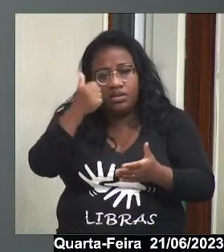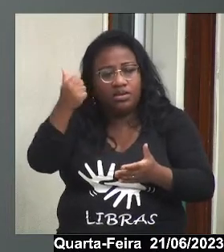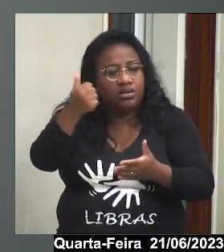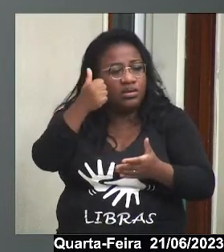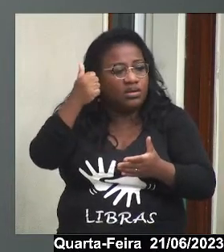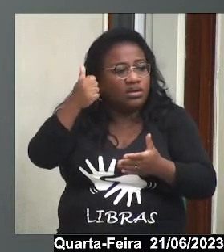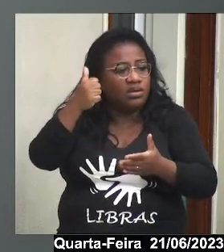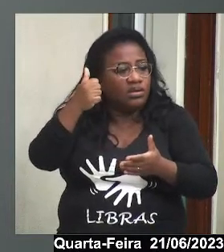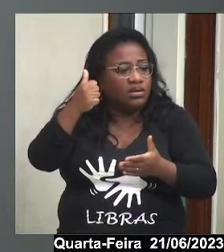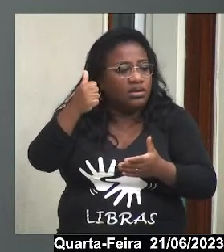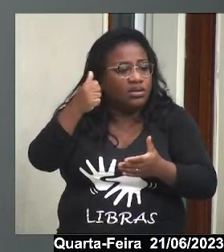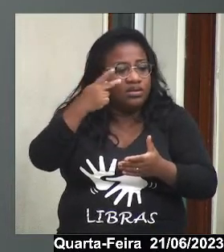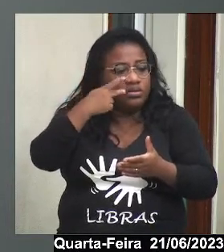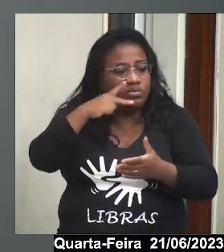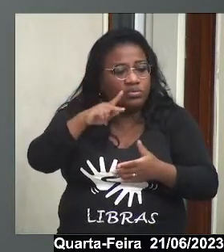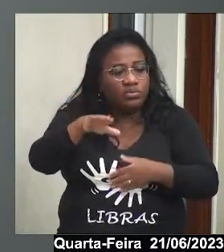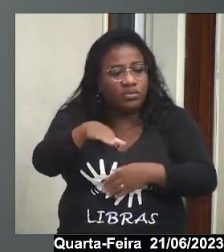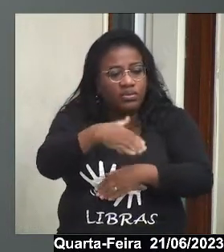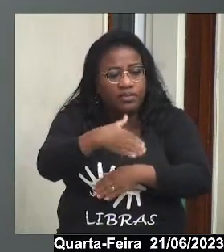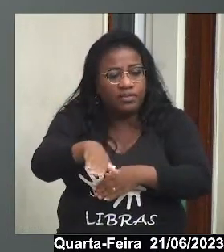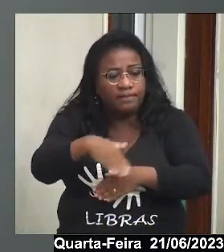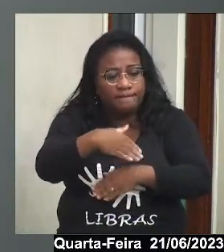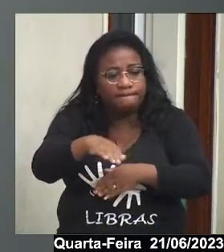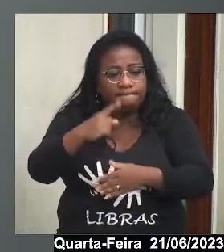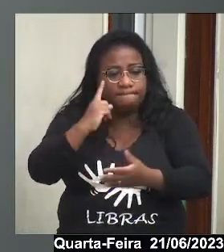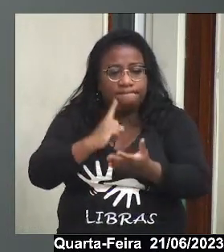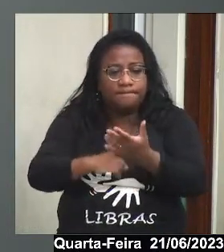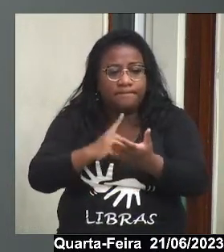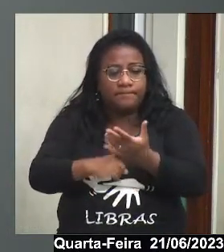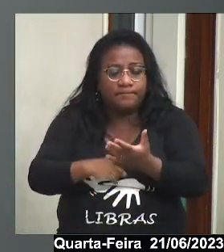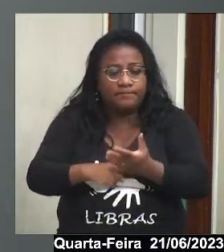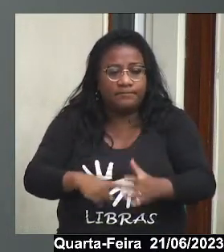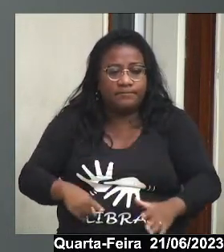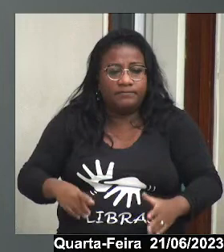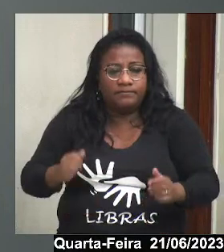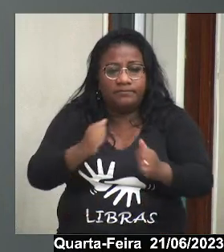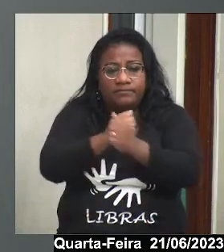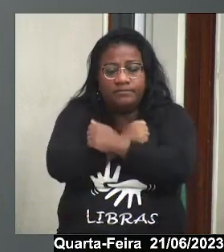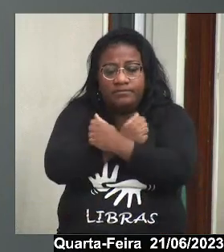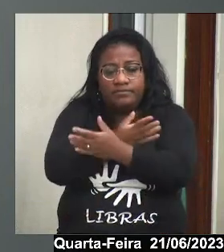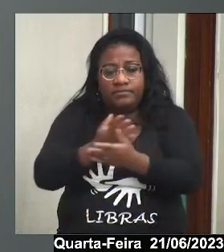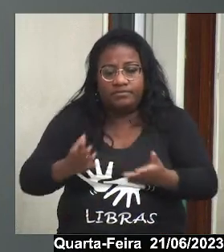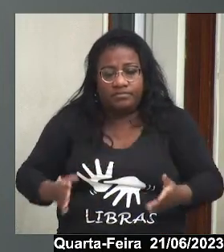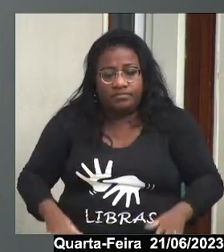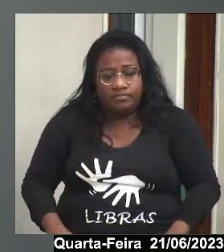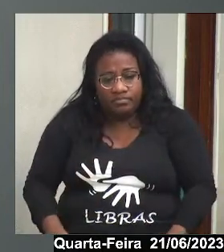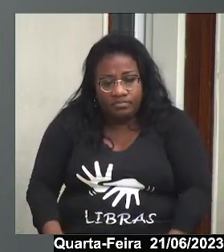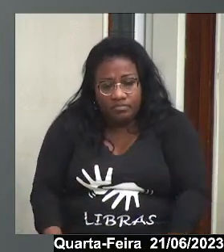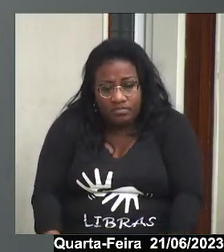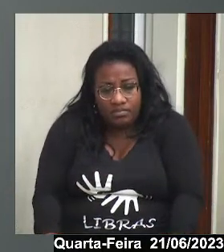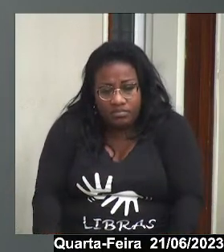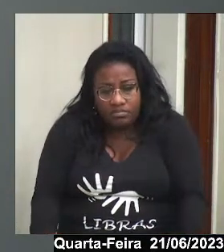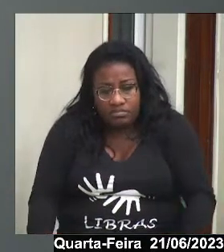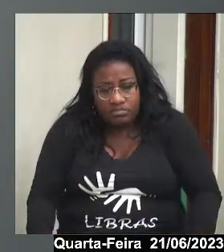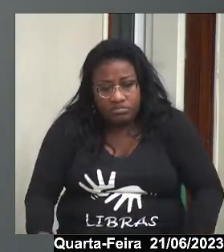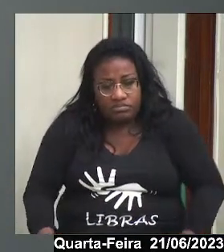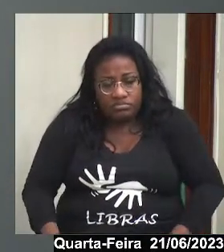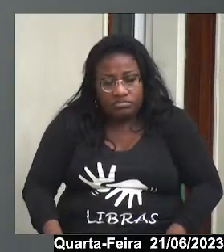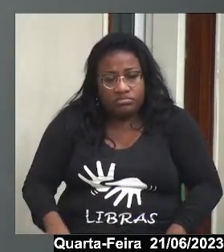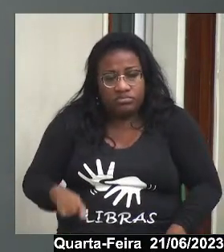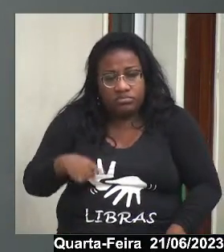categoria, seja para o seu bairro, seja para a sua rua. Então fica aqui o compromisso do vereador Sander Castro. Um grande abraço a todos vocês. Obrigado,